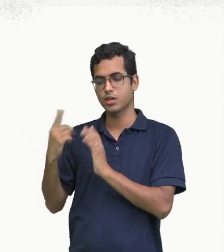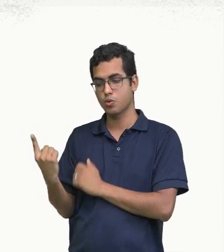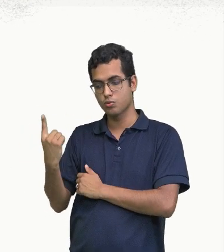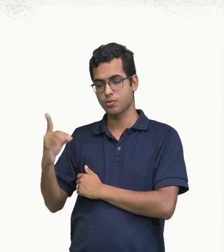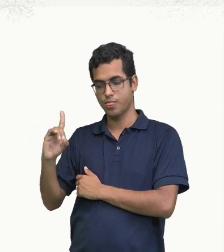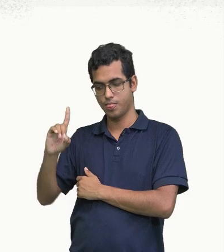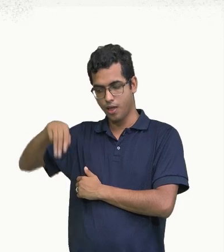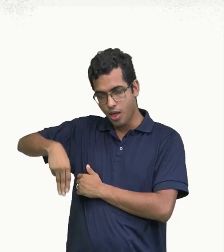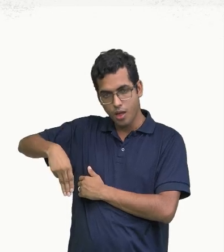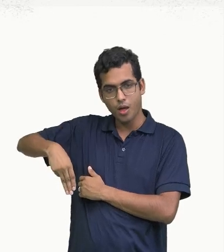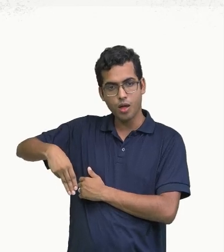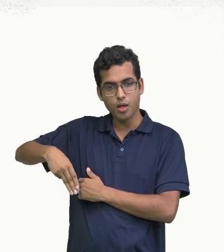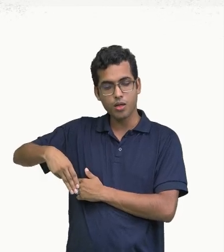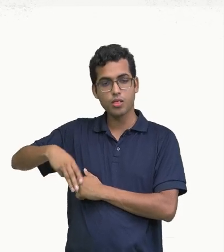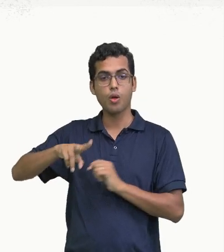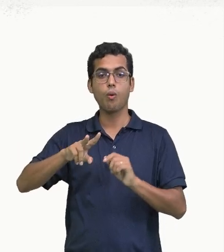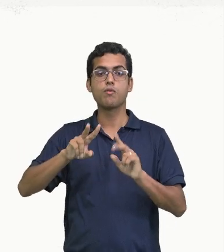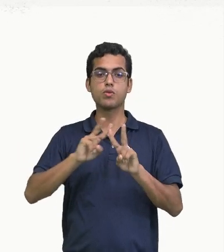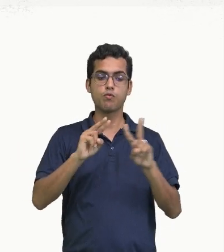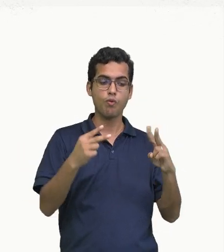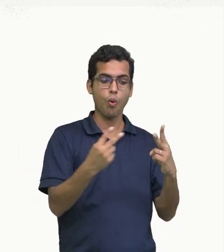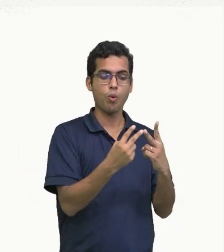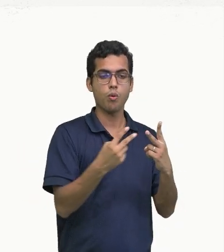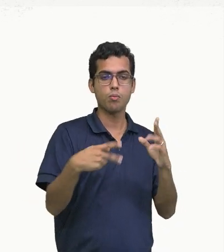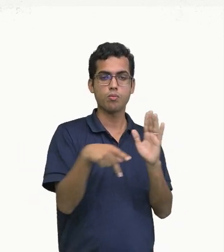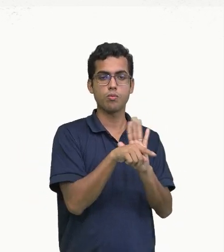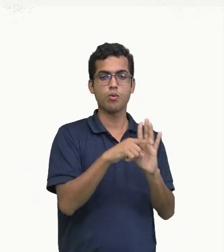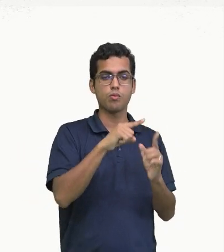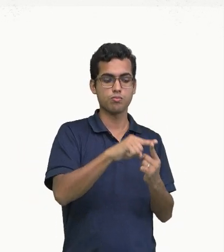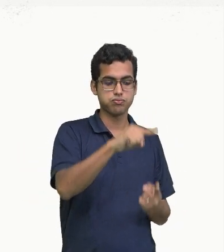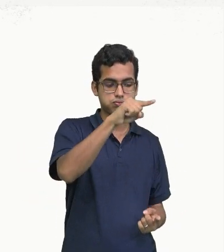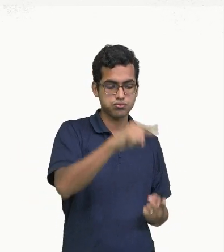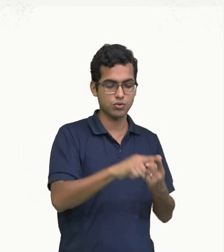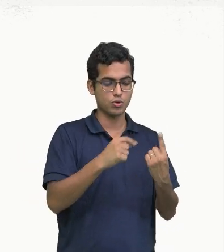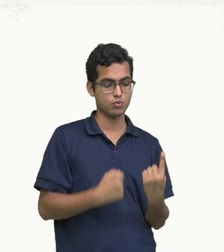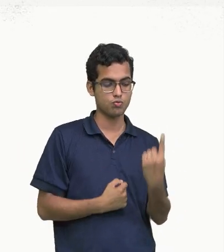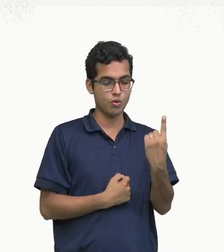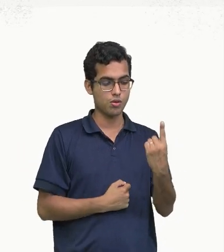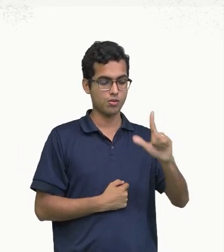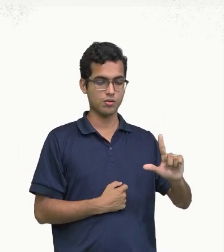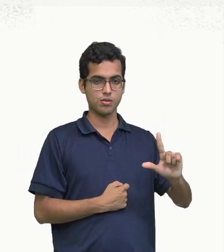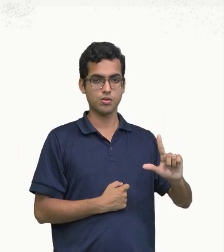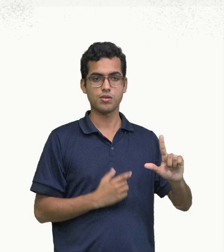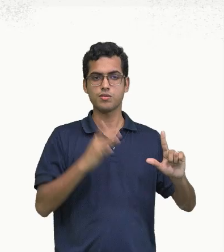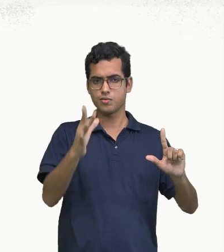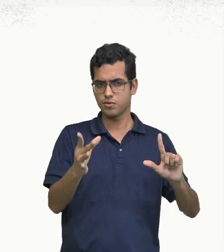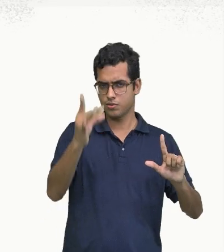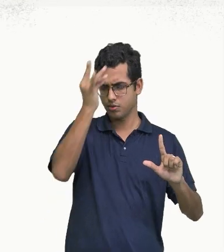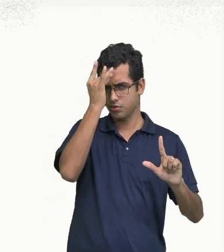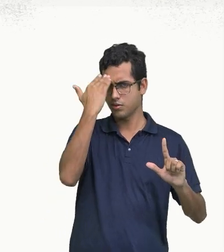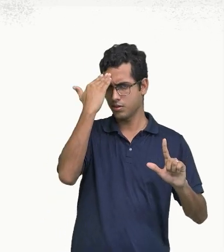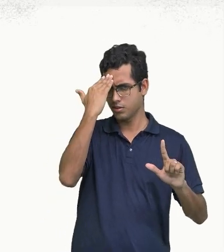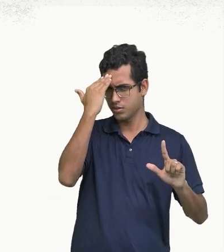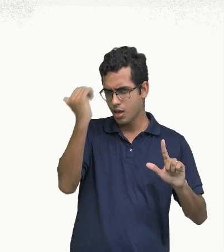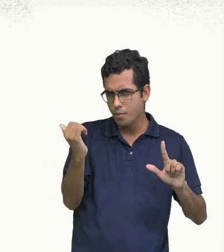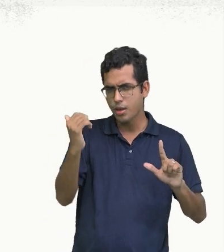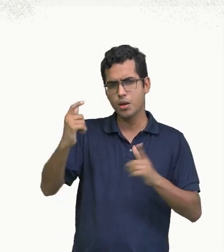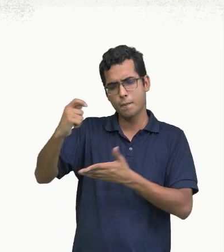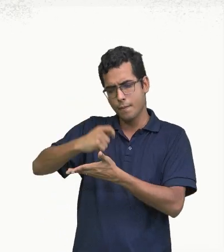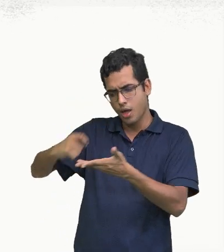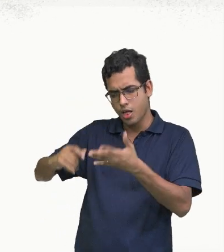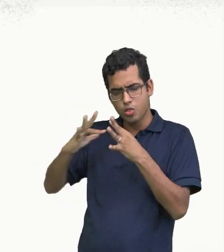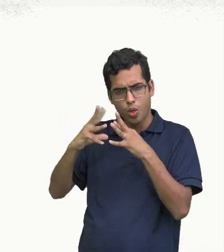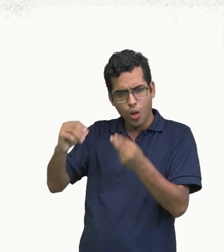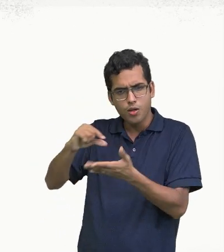de 1 litro. Então, para você anotar, para você ficar esperto, para você passar aí o marca-texto na sua anotação,